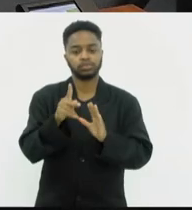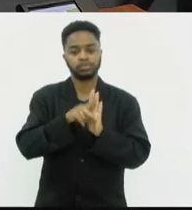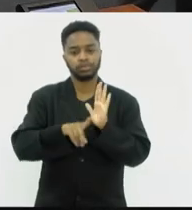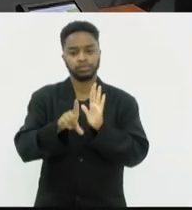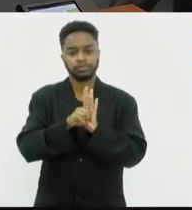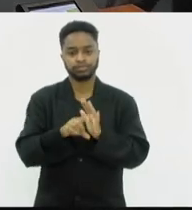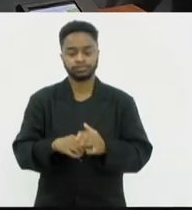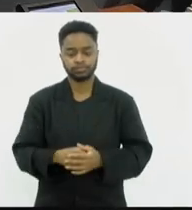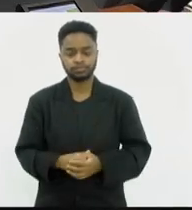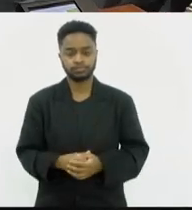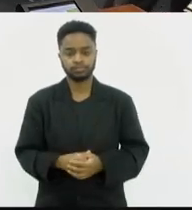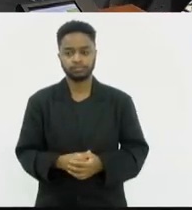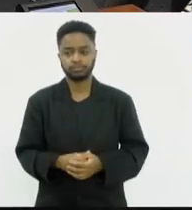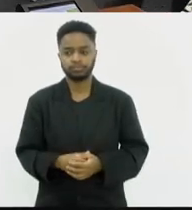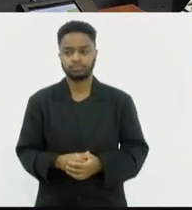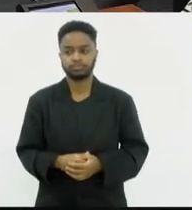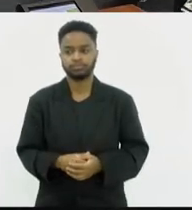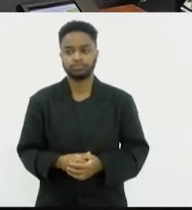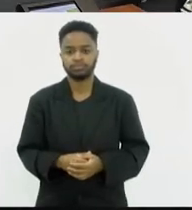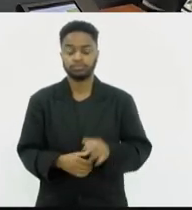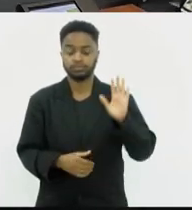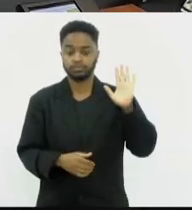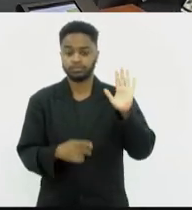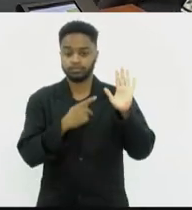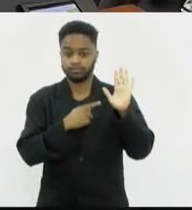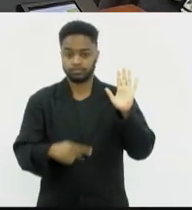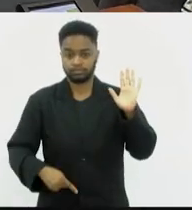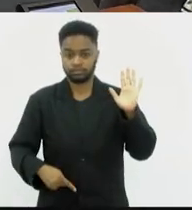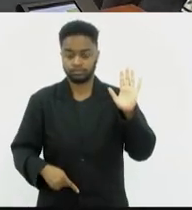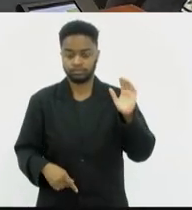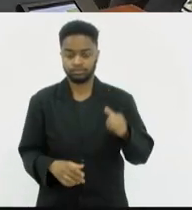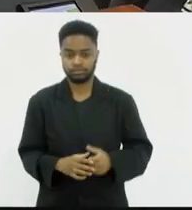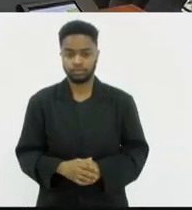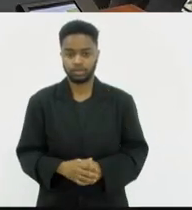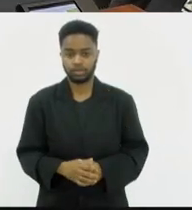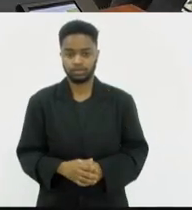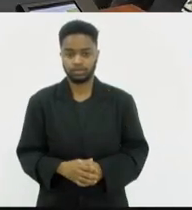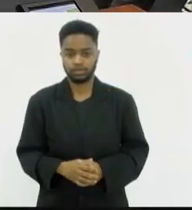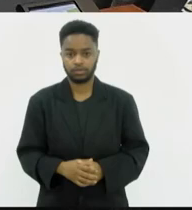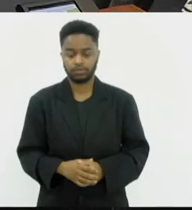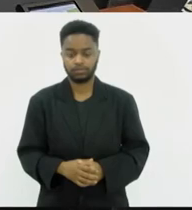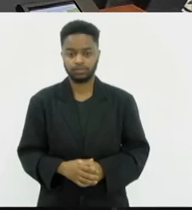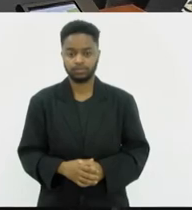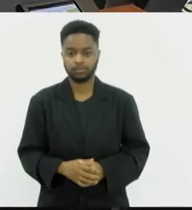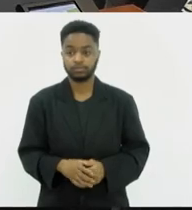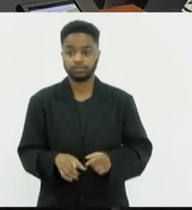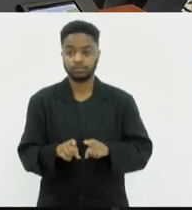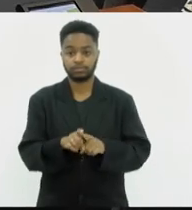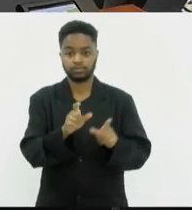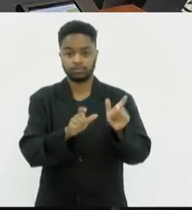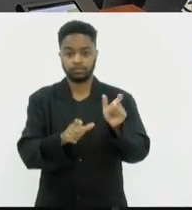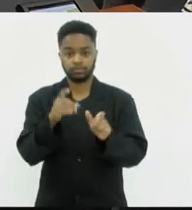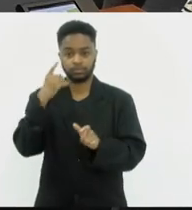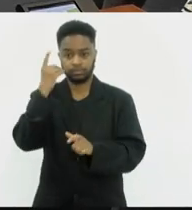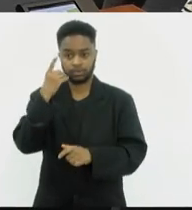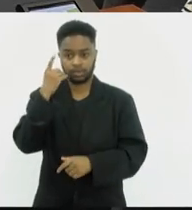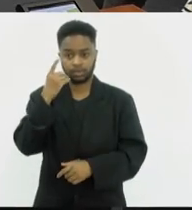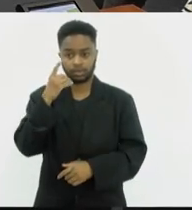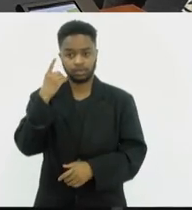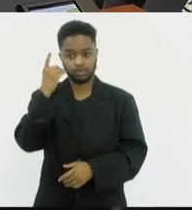presidente, me permita. Senhor presidente, senhores deputados, deputado Luiz